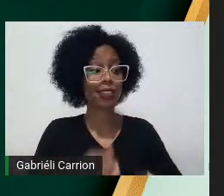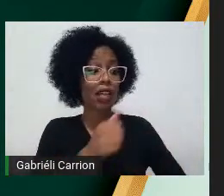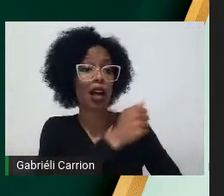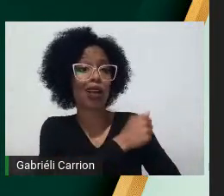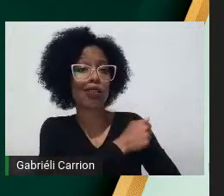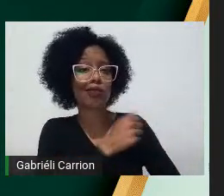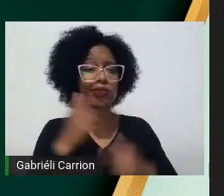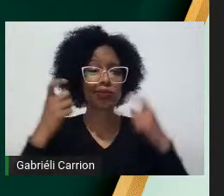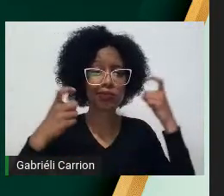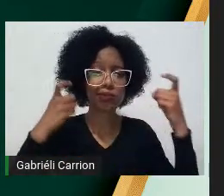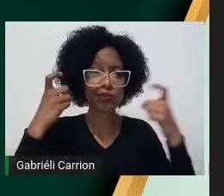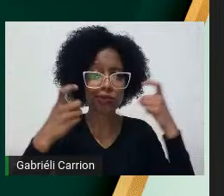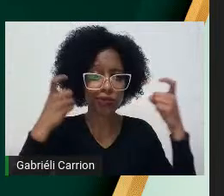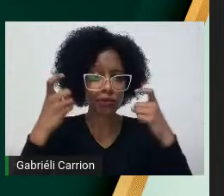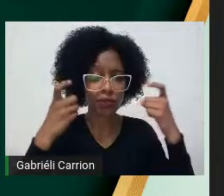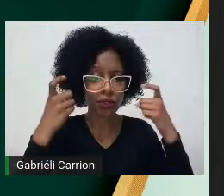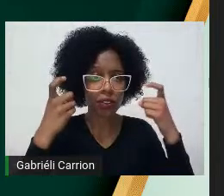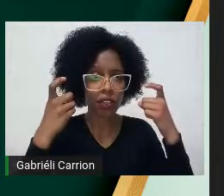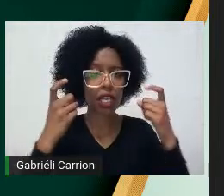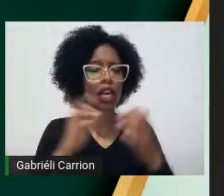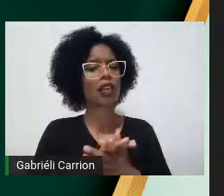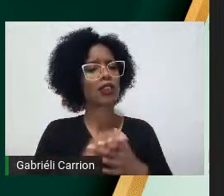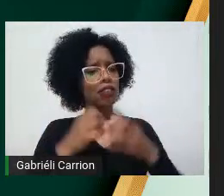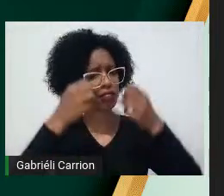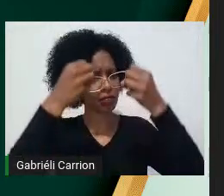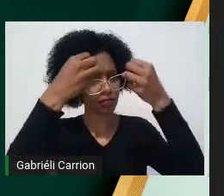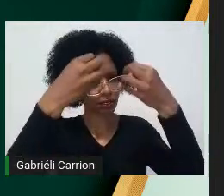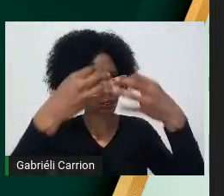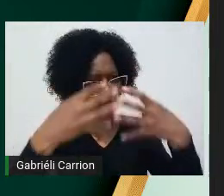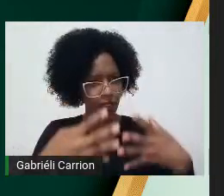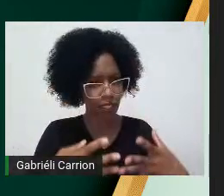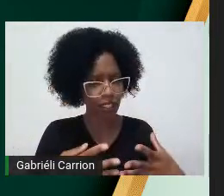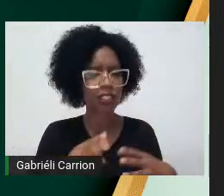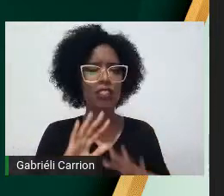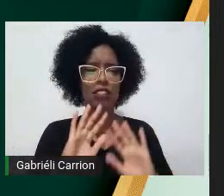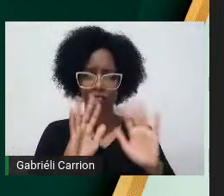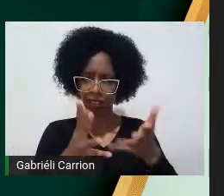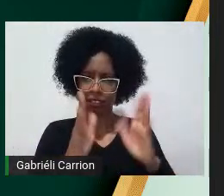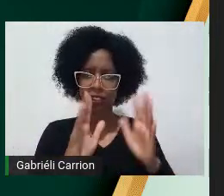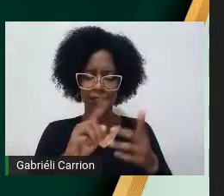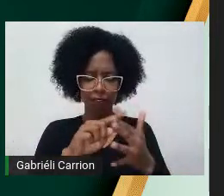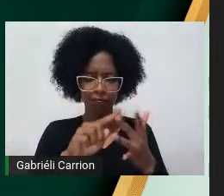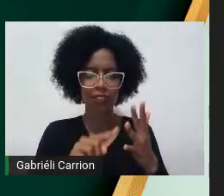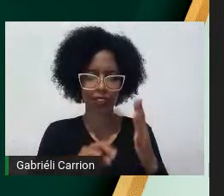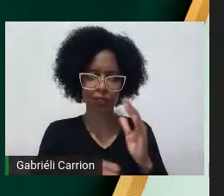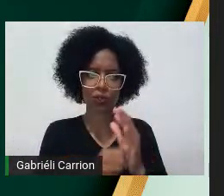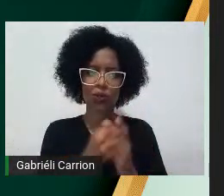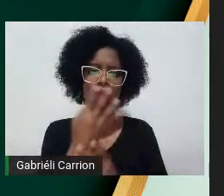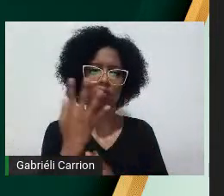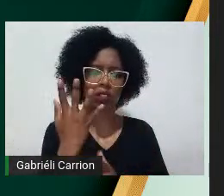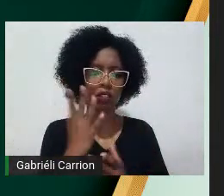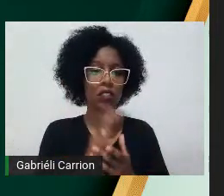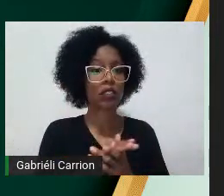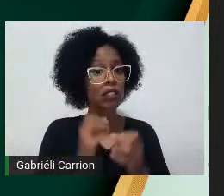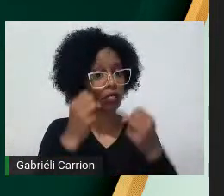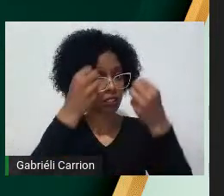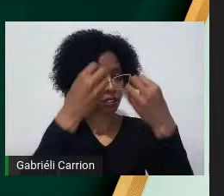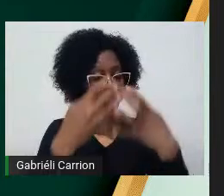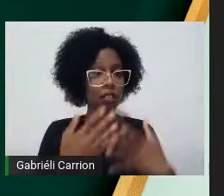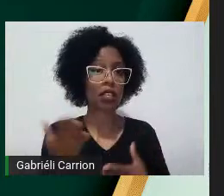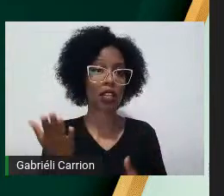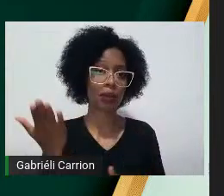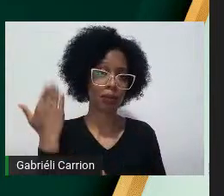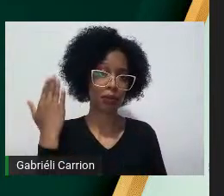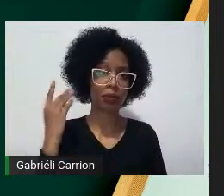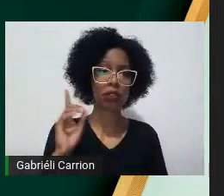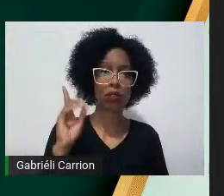né? Então, eu recontei essa história, até numa visão do campus, em que os deuses, né, mandaram para cá